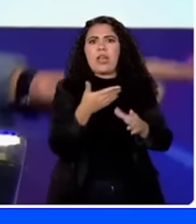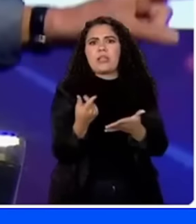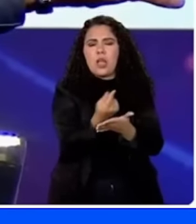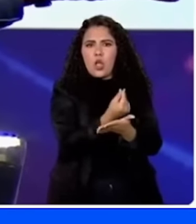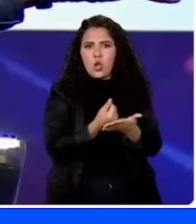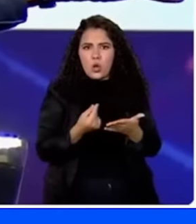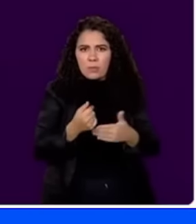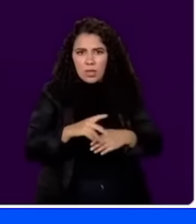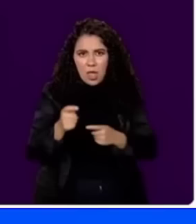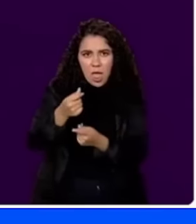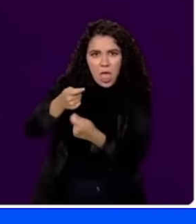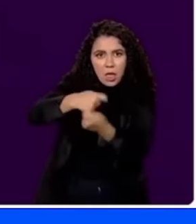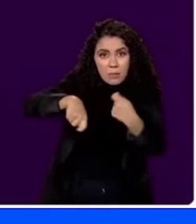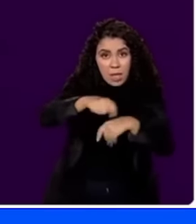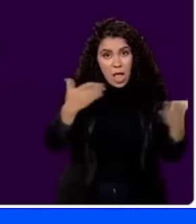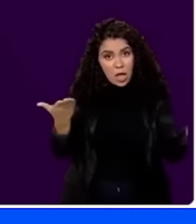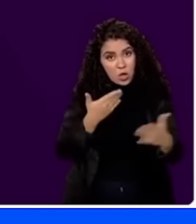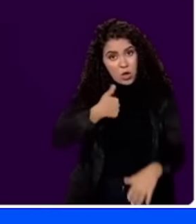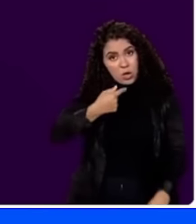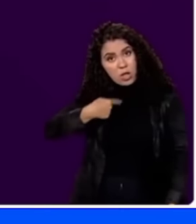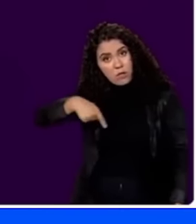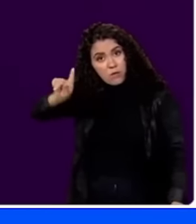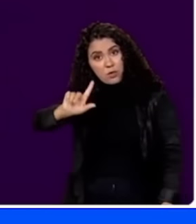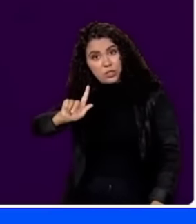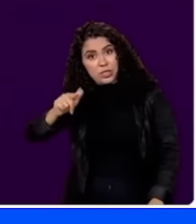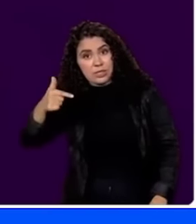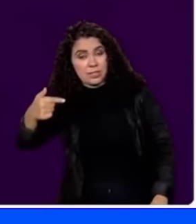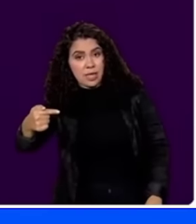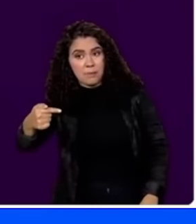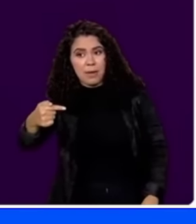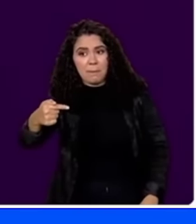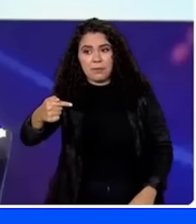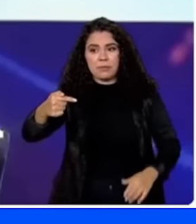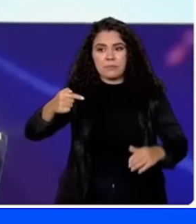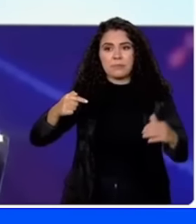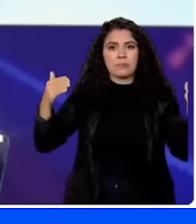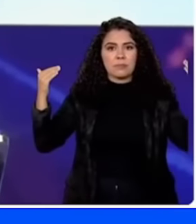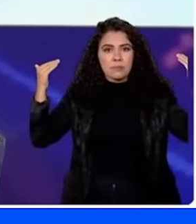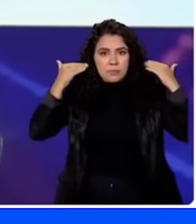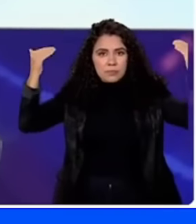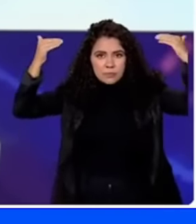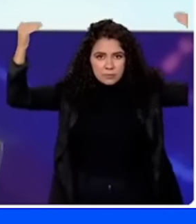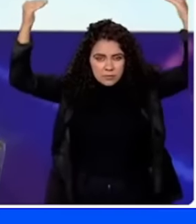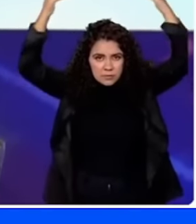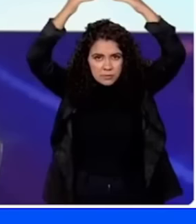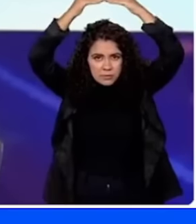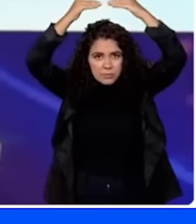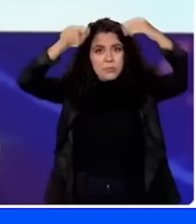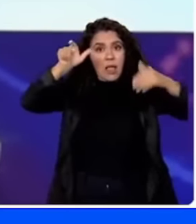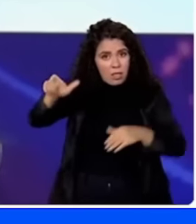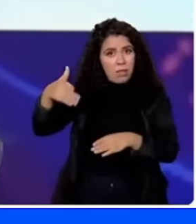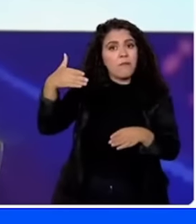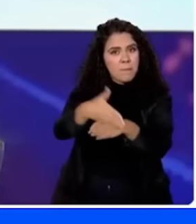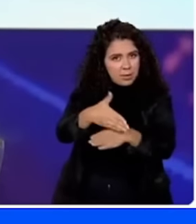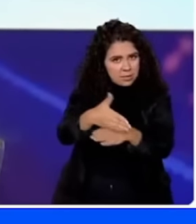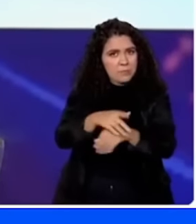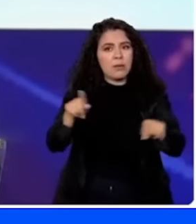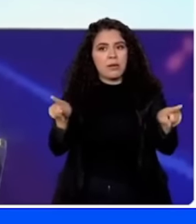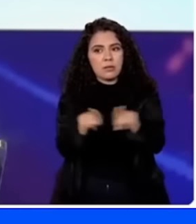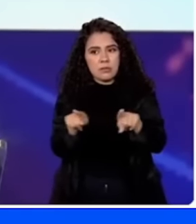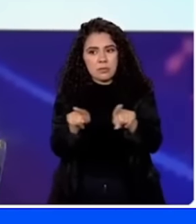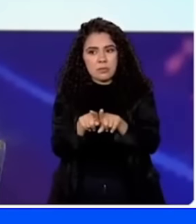agora para o G7 e o Papa Francisco vai participar do G7. Vai participar o Papa Francisco,